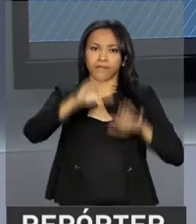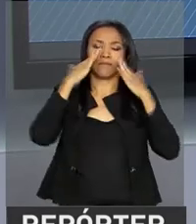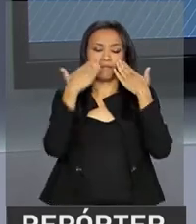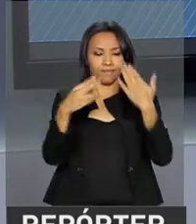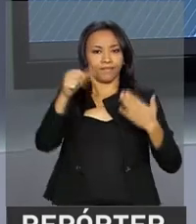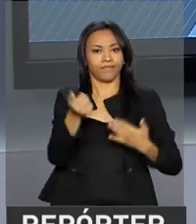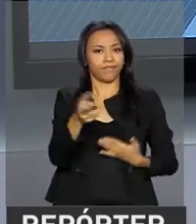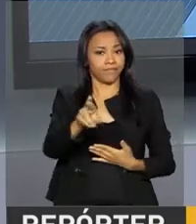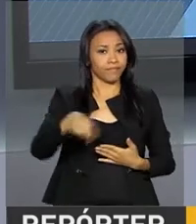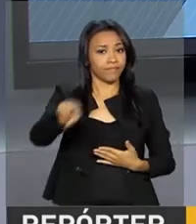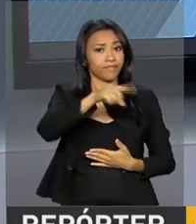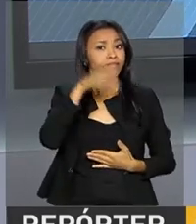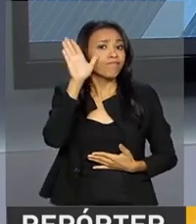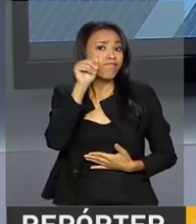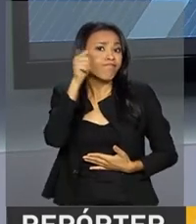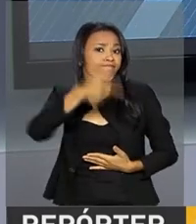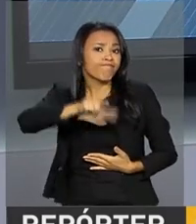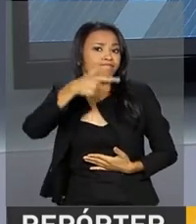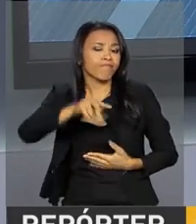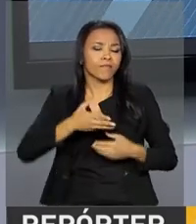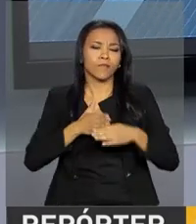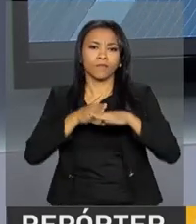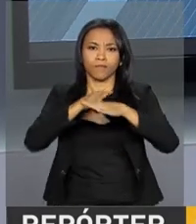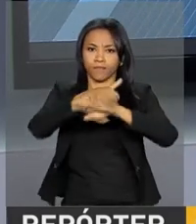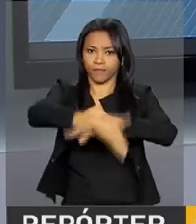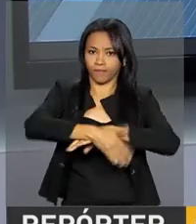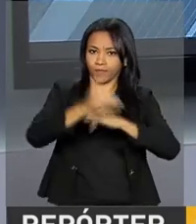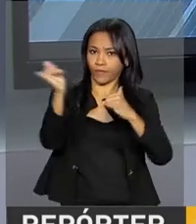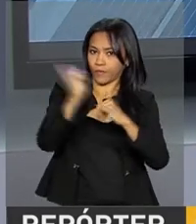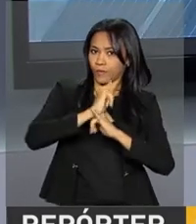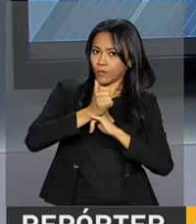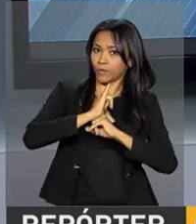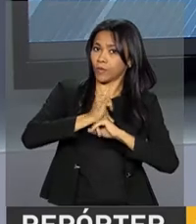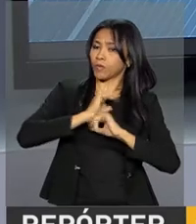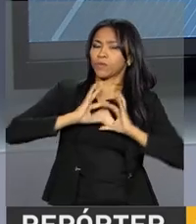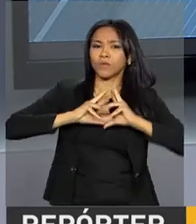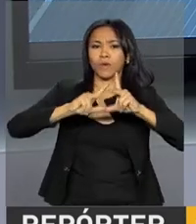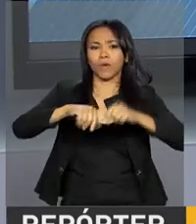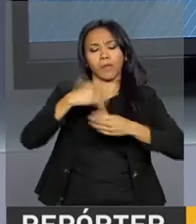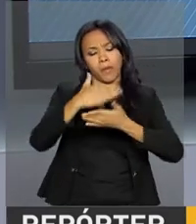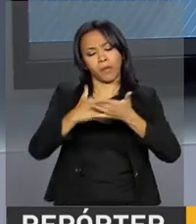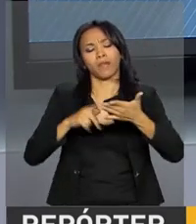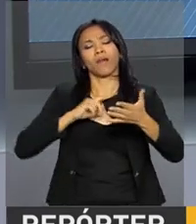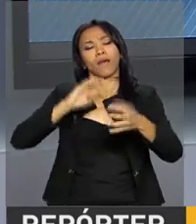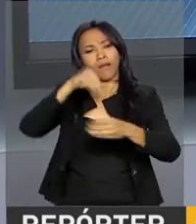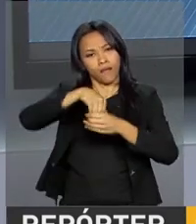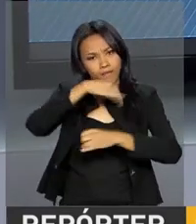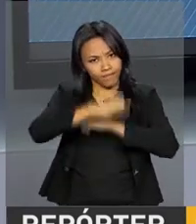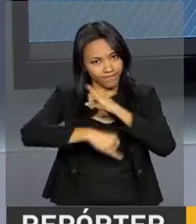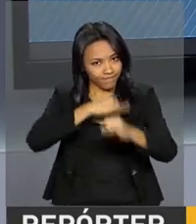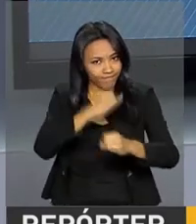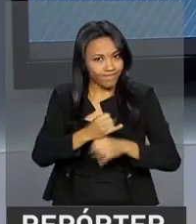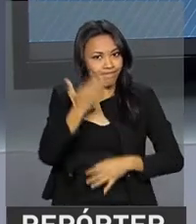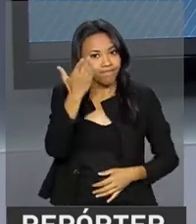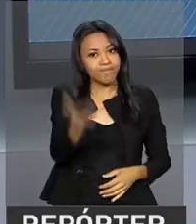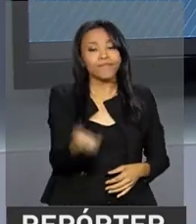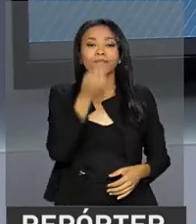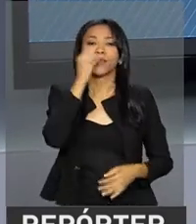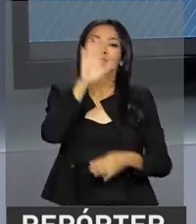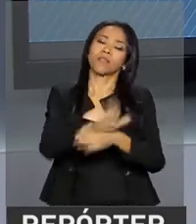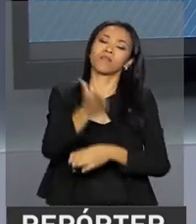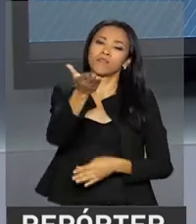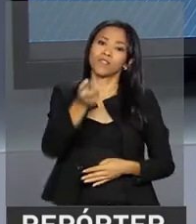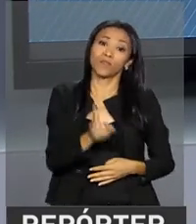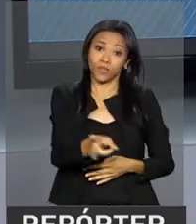nbr para rever as reportagens basta acessar o youtube toda a nossa programação também está na internet uma boa tarde pra